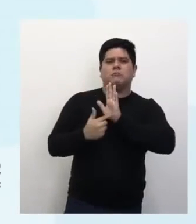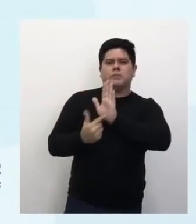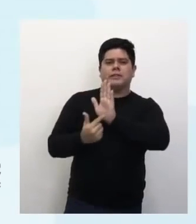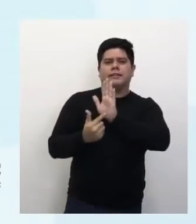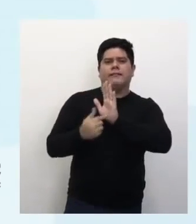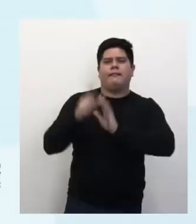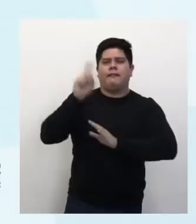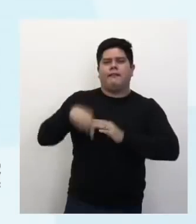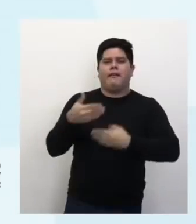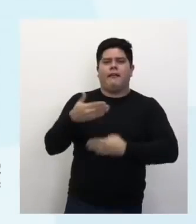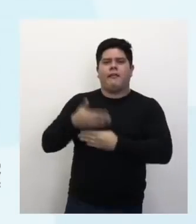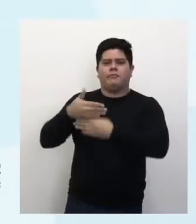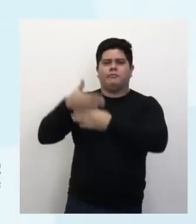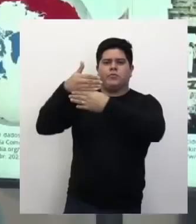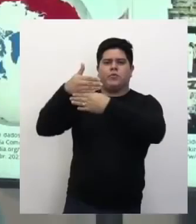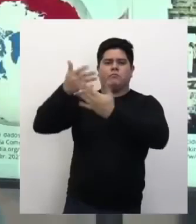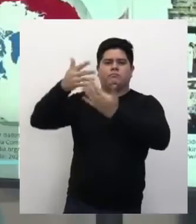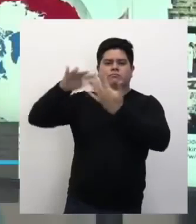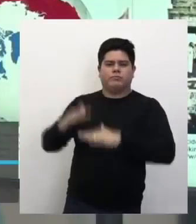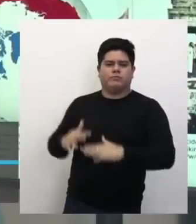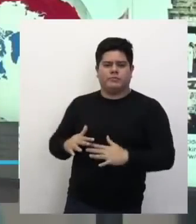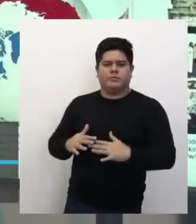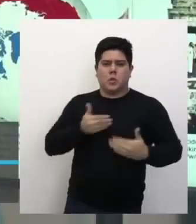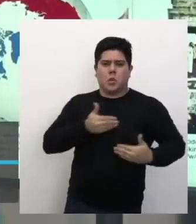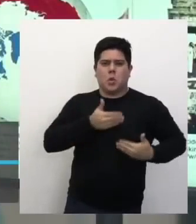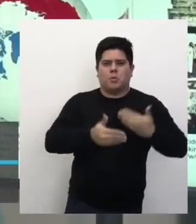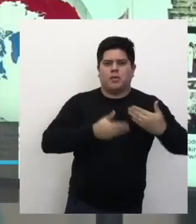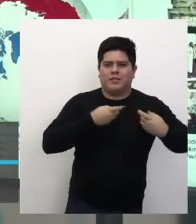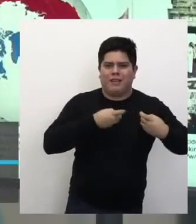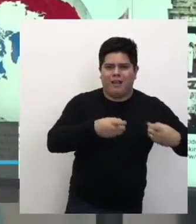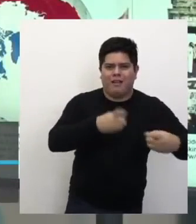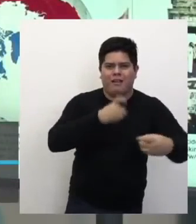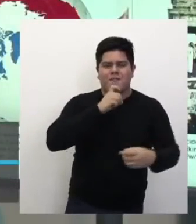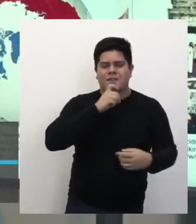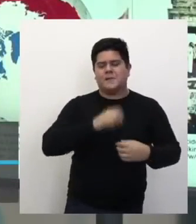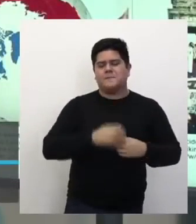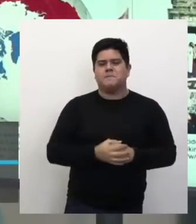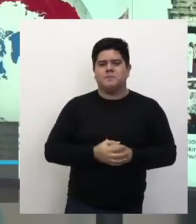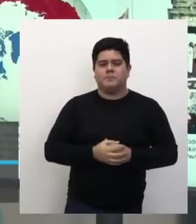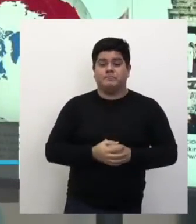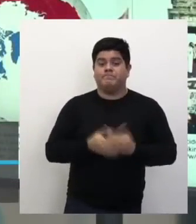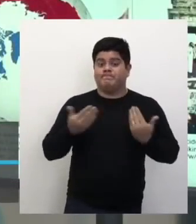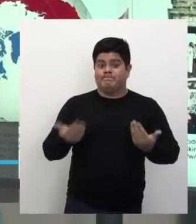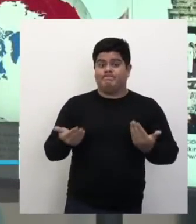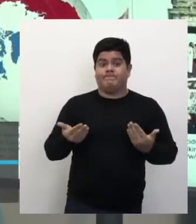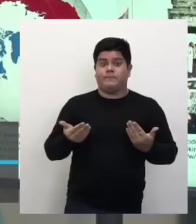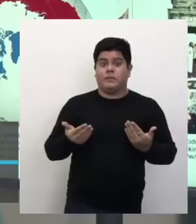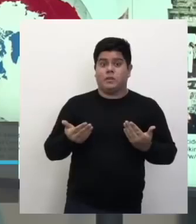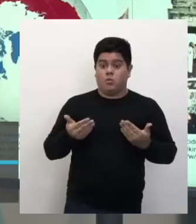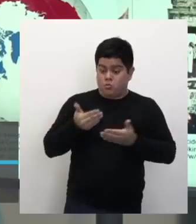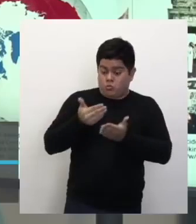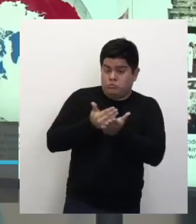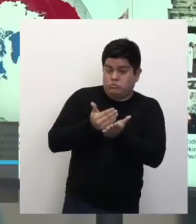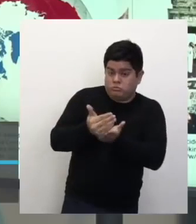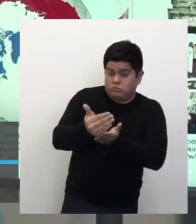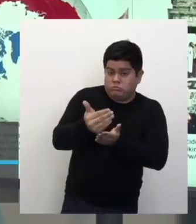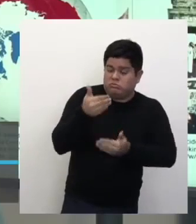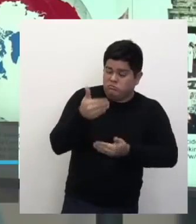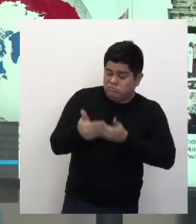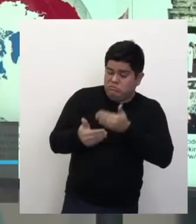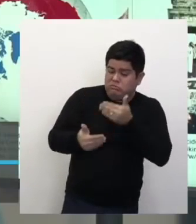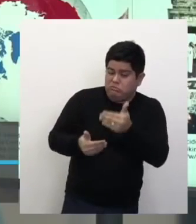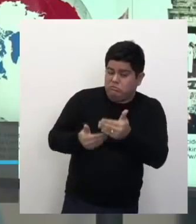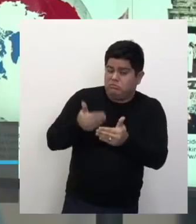aí da queda do processo da Guerra Fria. A gente tem que lembrar que o início desse processo, né, começa em